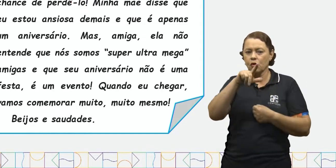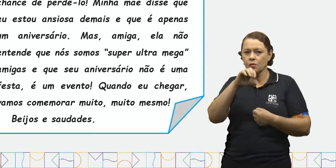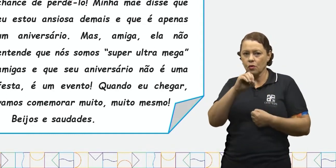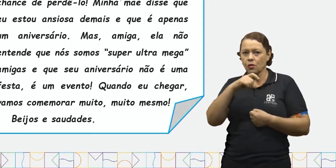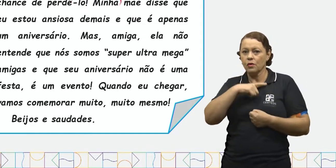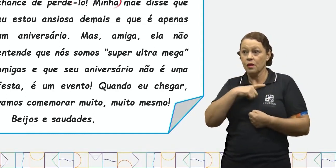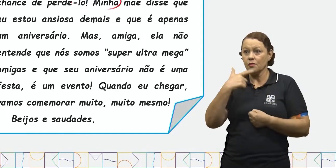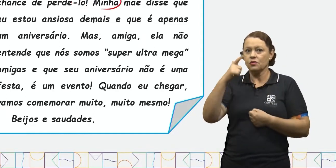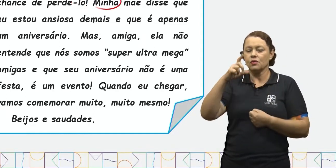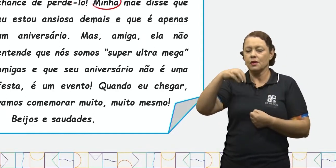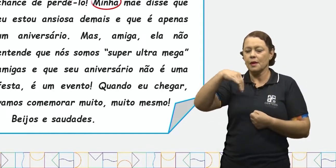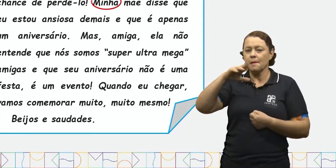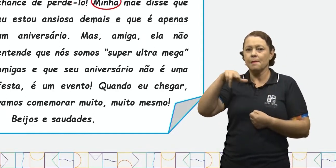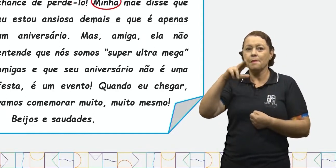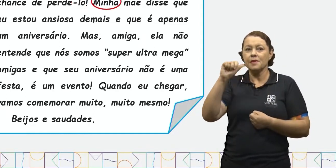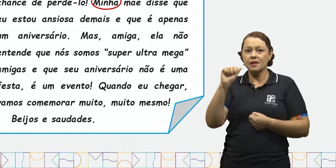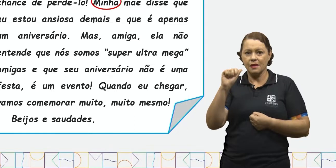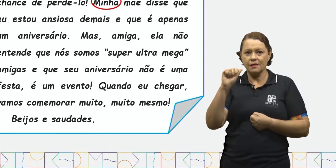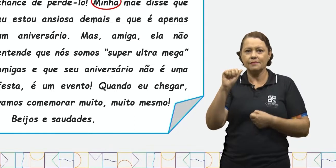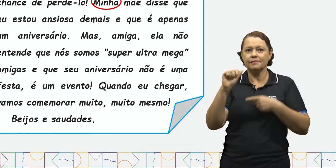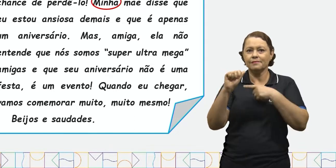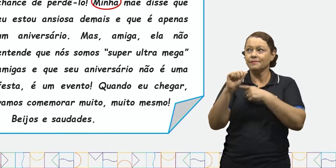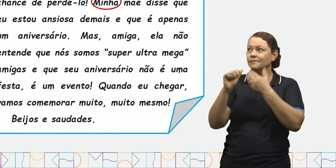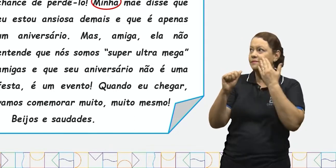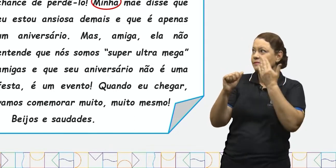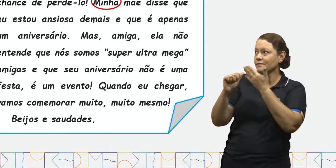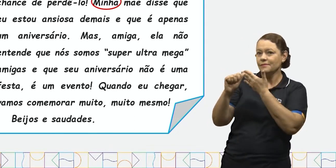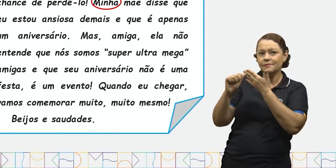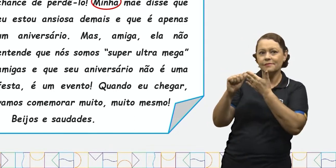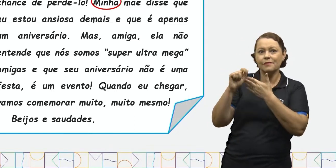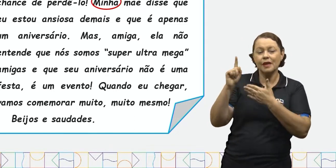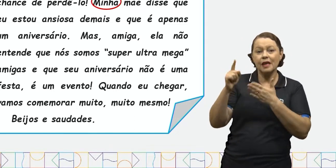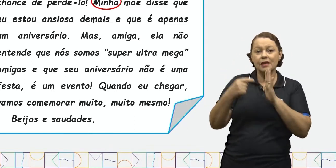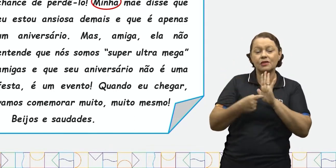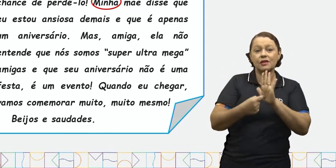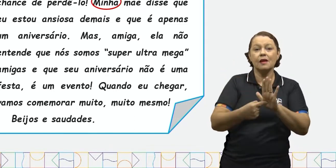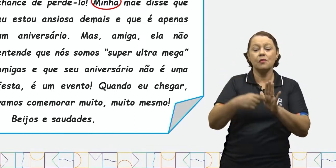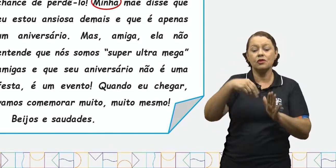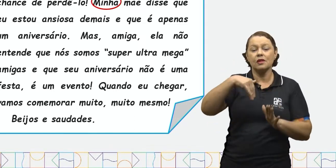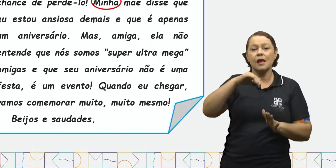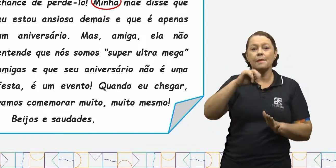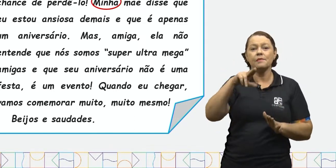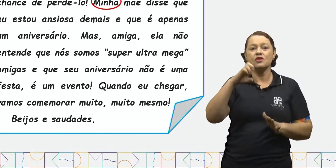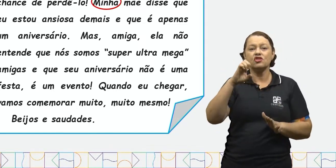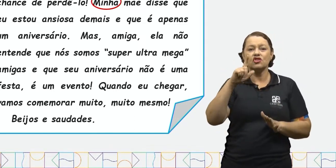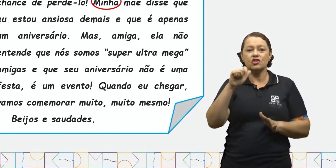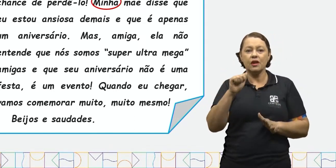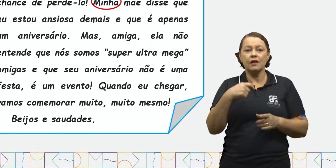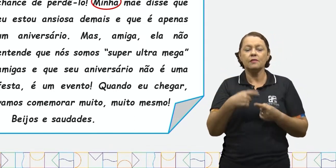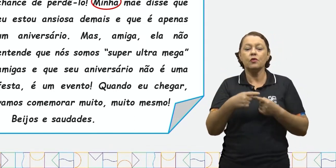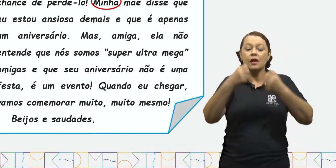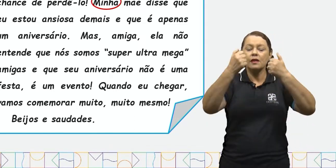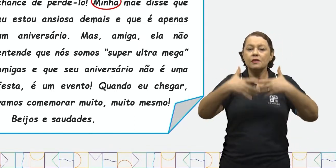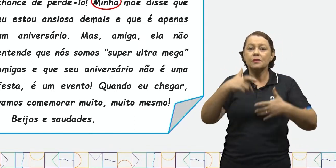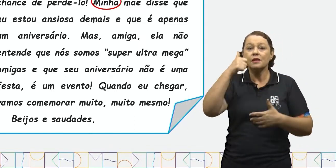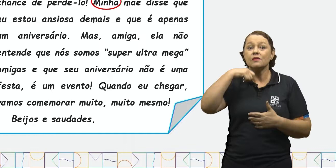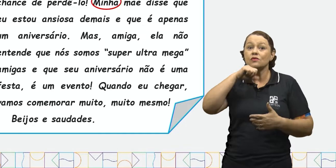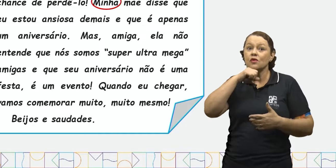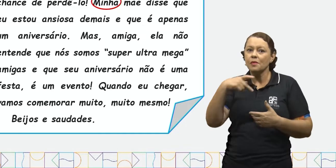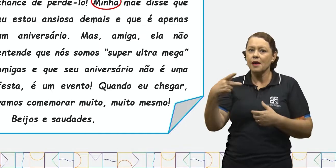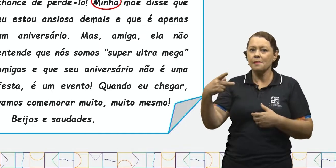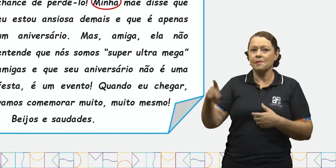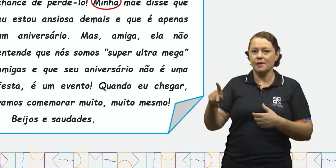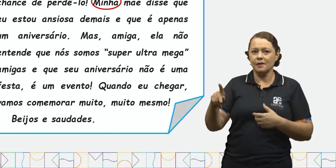pronome minha. Ele indica da Michele, pois ela escreveu sobre a mãe dela. E para